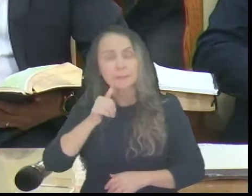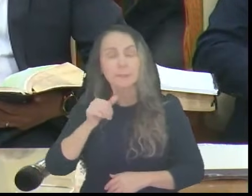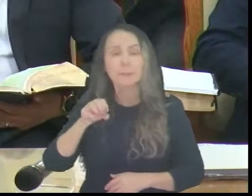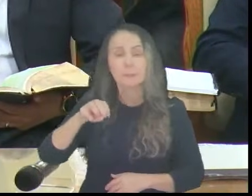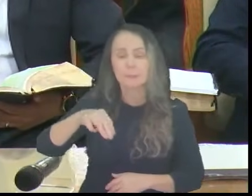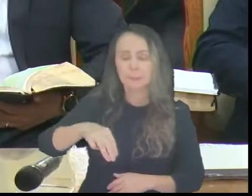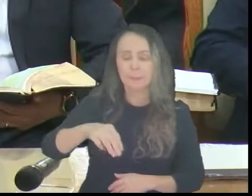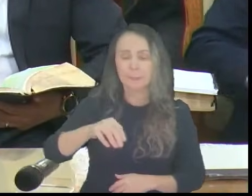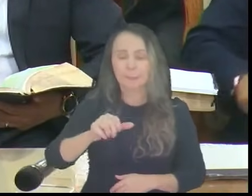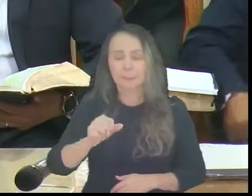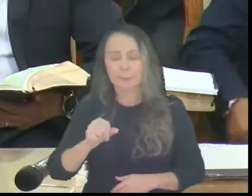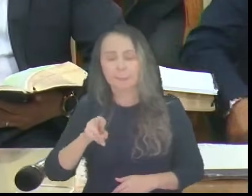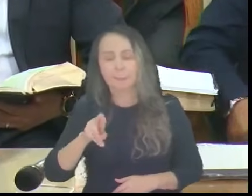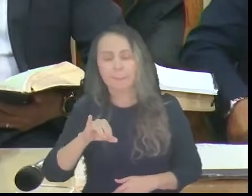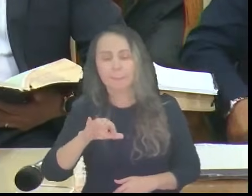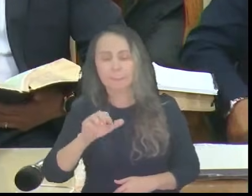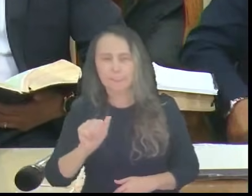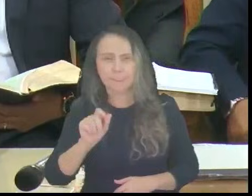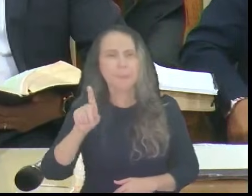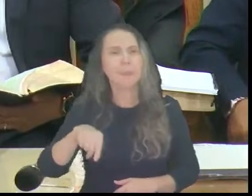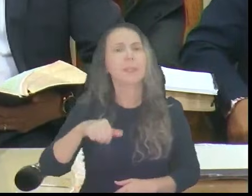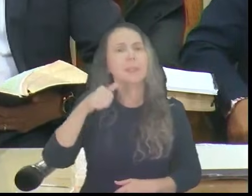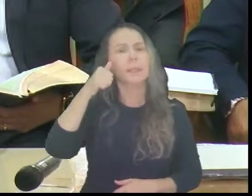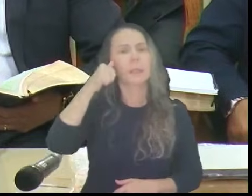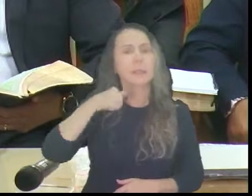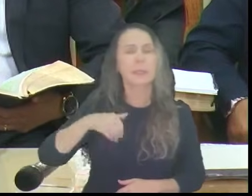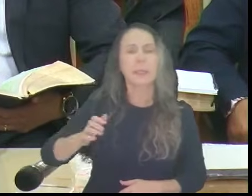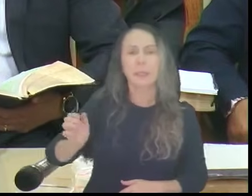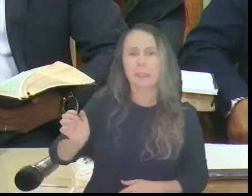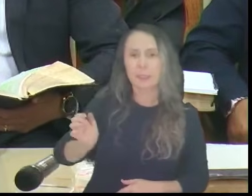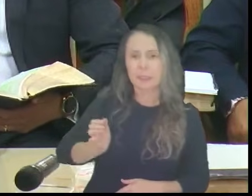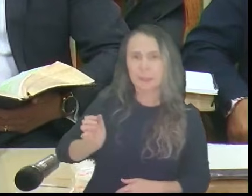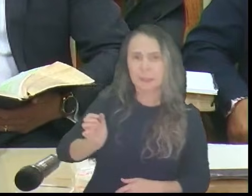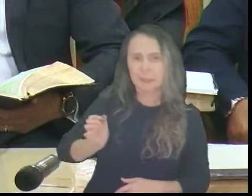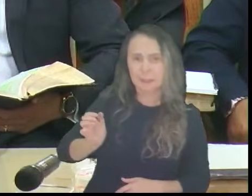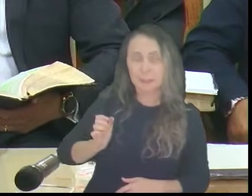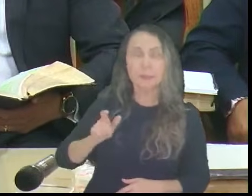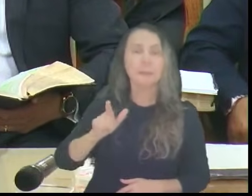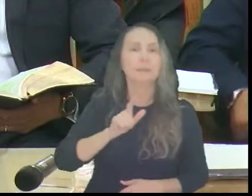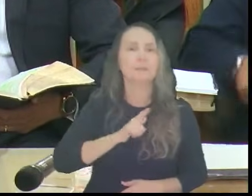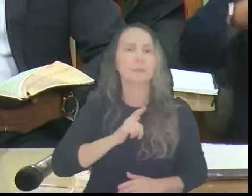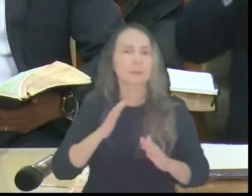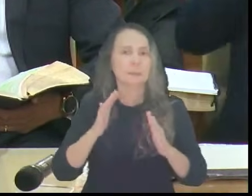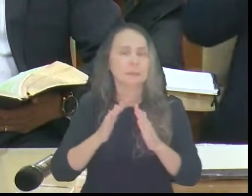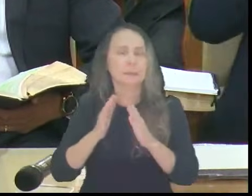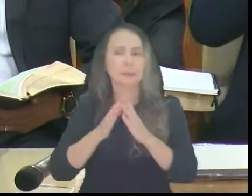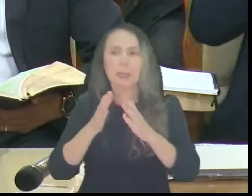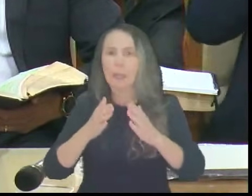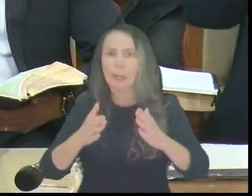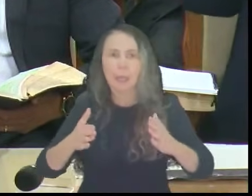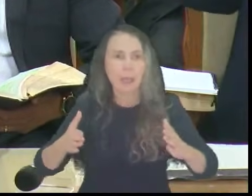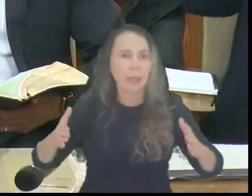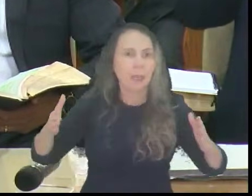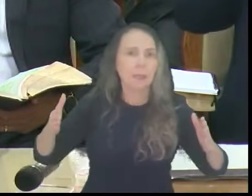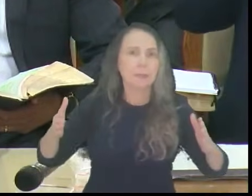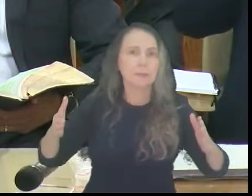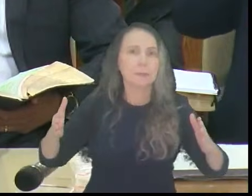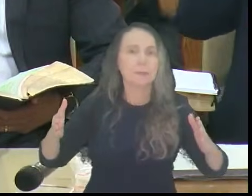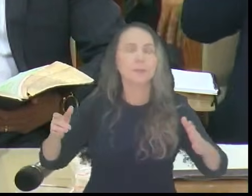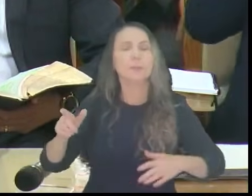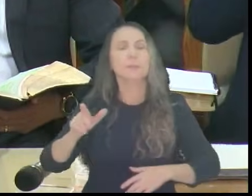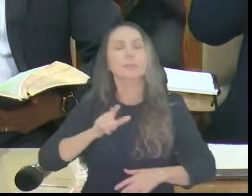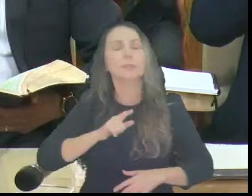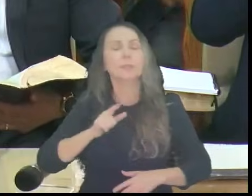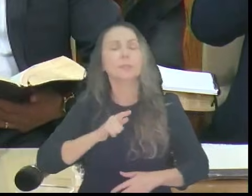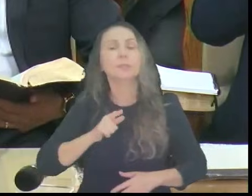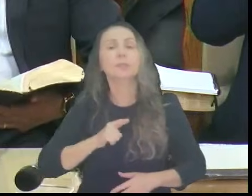Marcos. Ela era uma mulher rica. Ela tinha uma casa grande. E ela tinha um cenáculo. O que